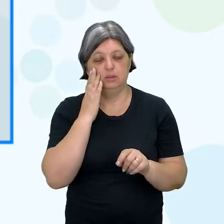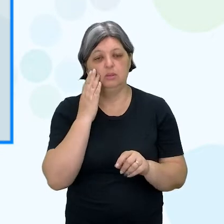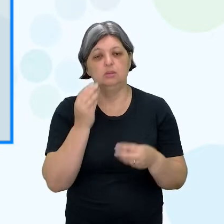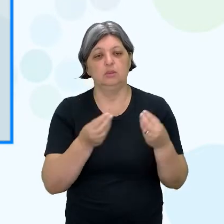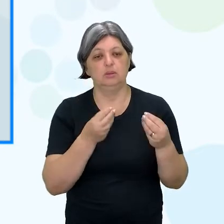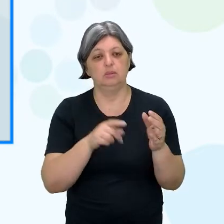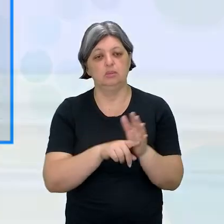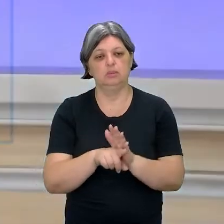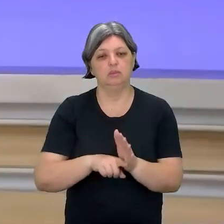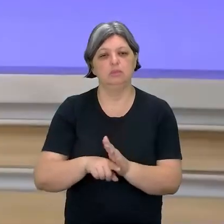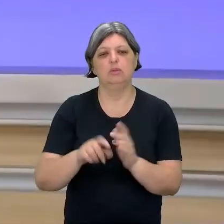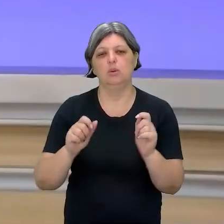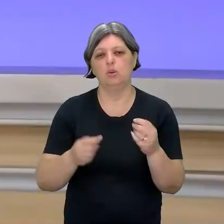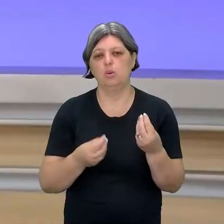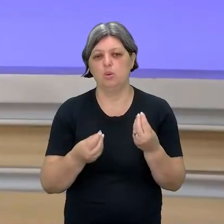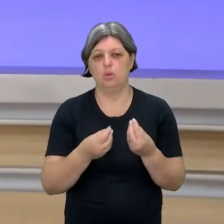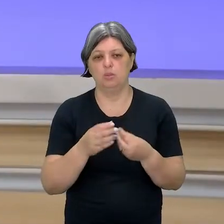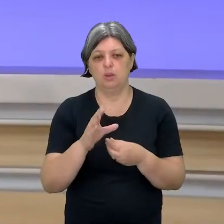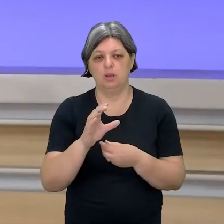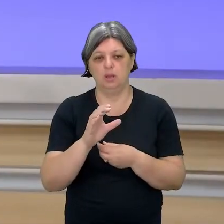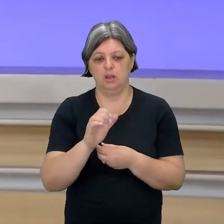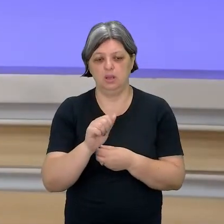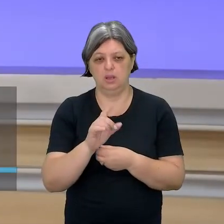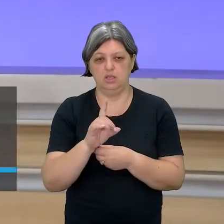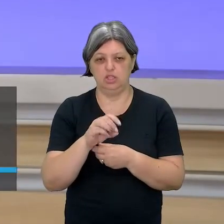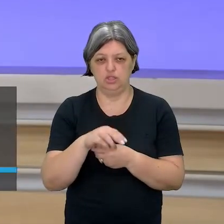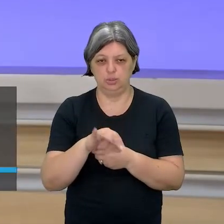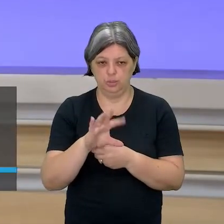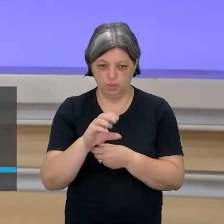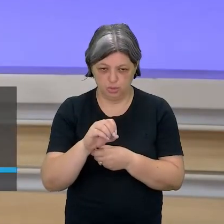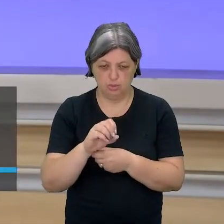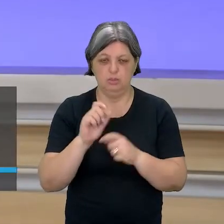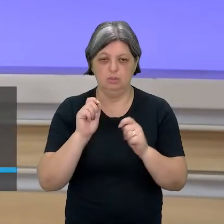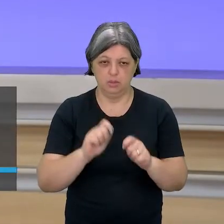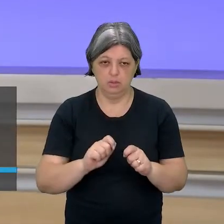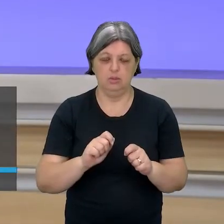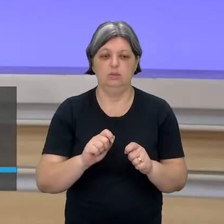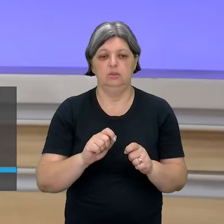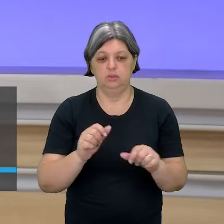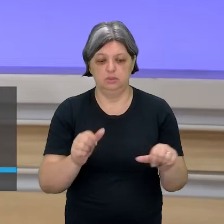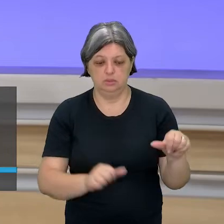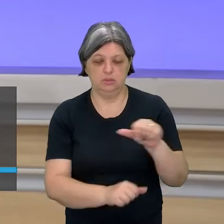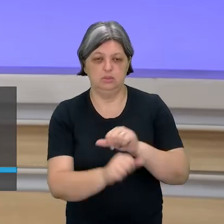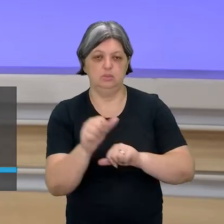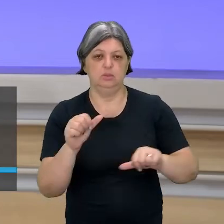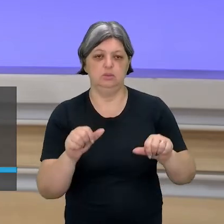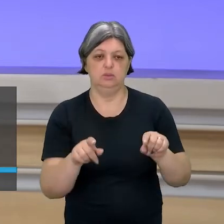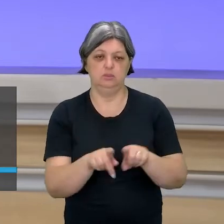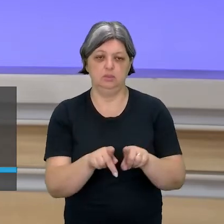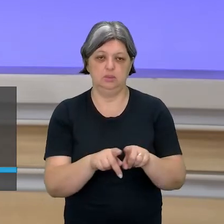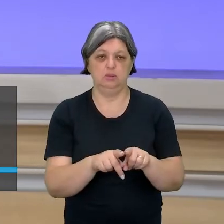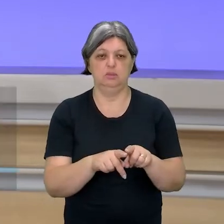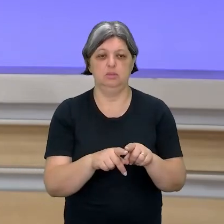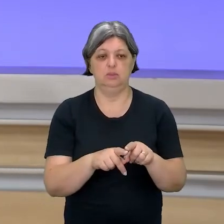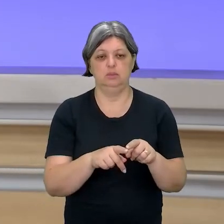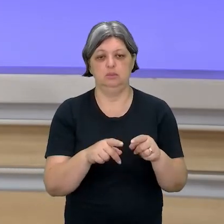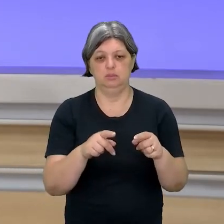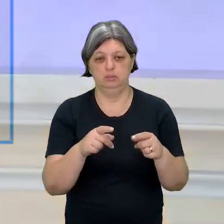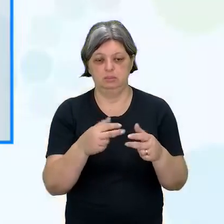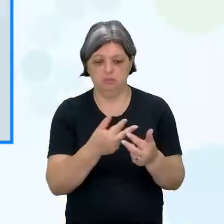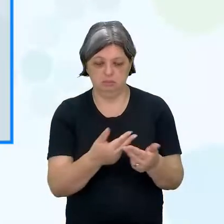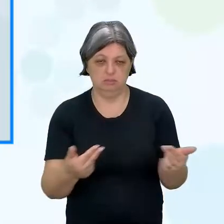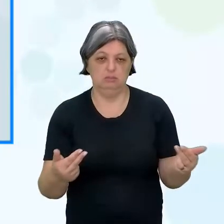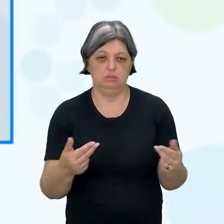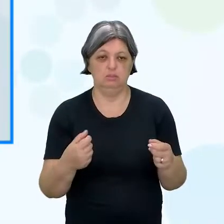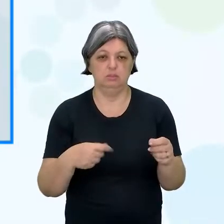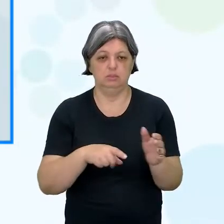pode causar efeitos adversos na fisiologia dos organismos. Então a gente fez, né, nesse estudo de caso